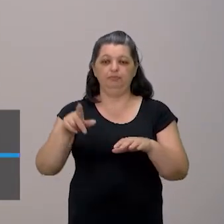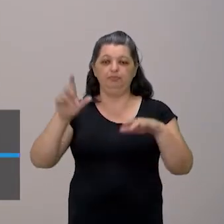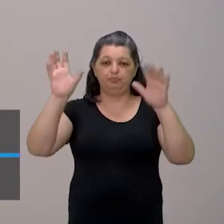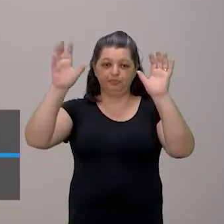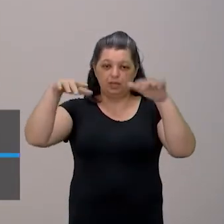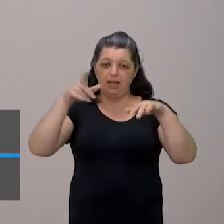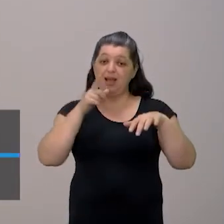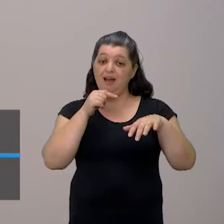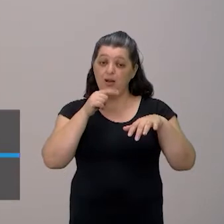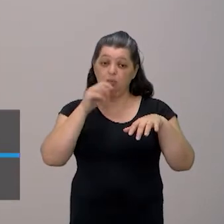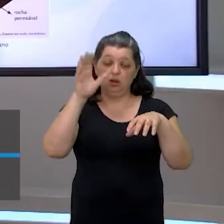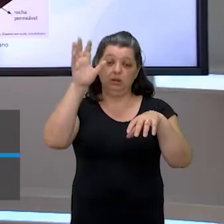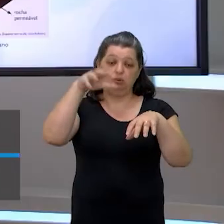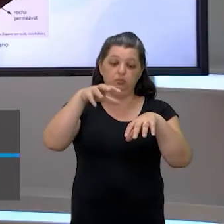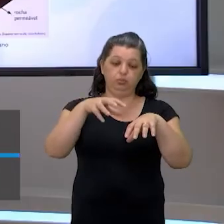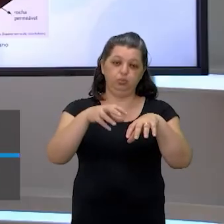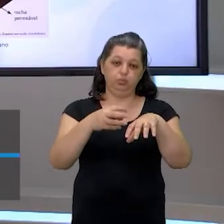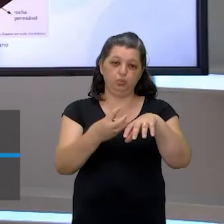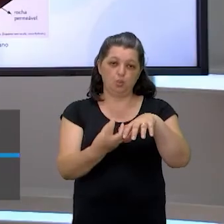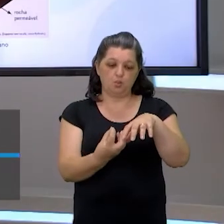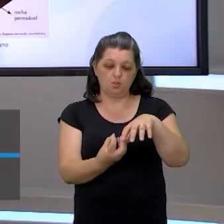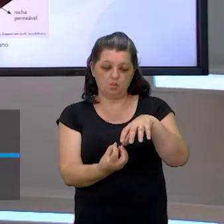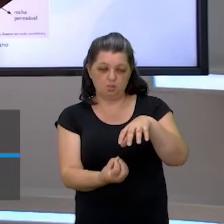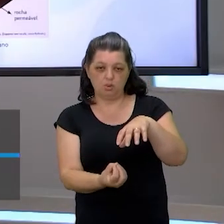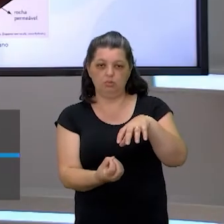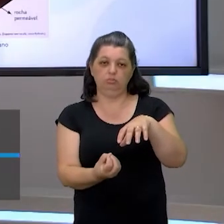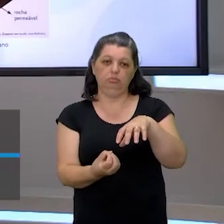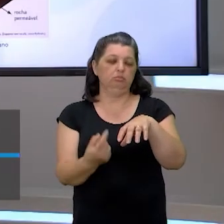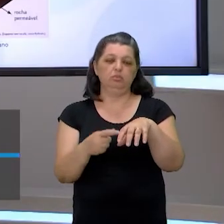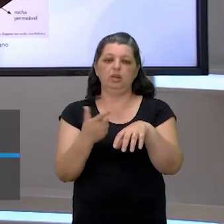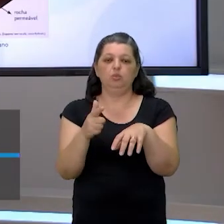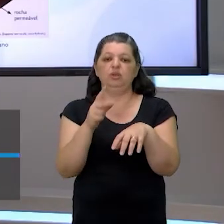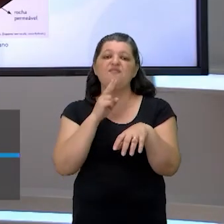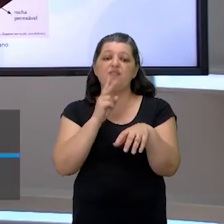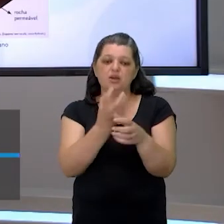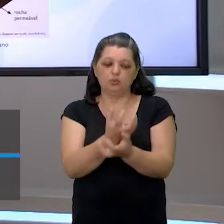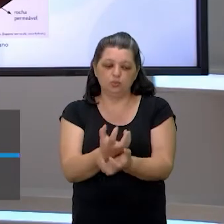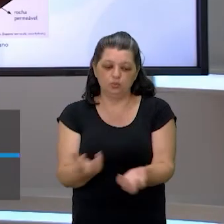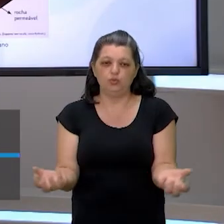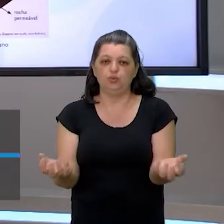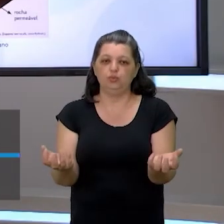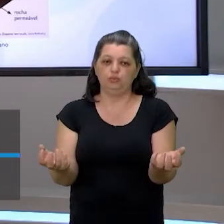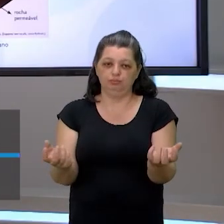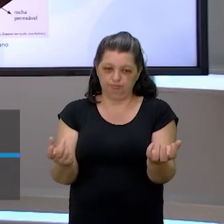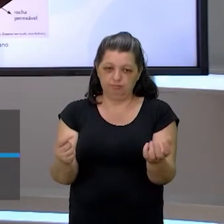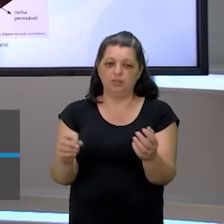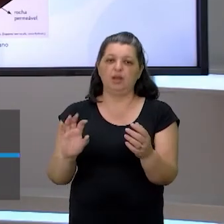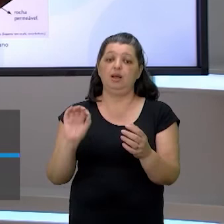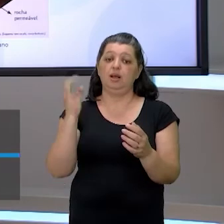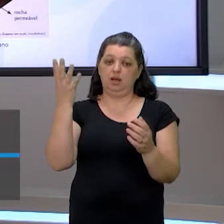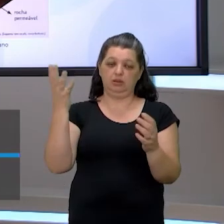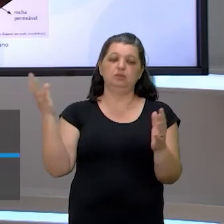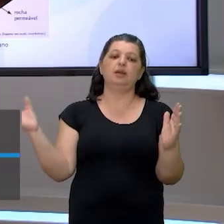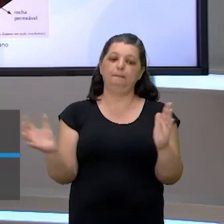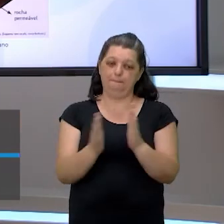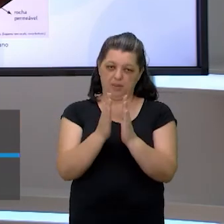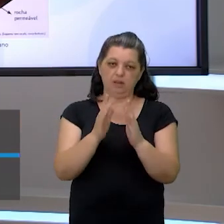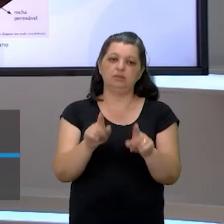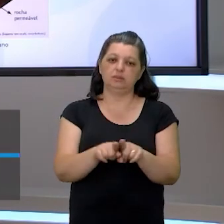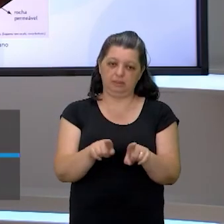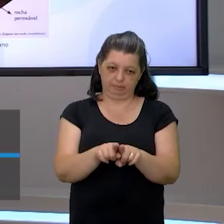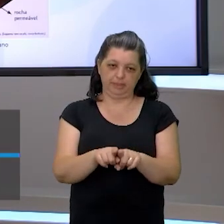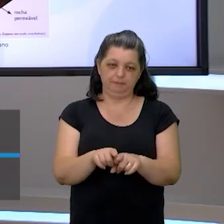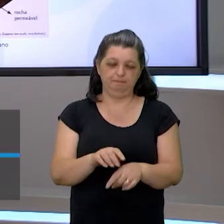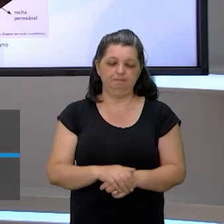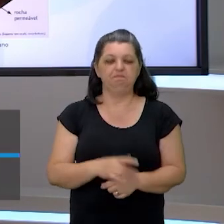Aí acontece todo esse assoreamento do solo, e aí todo esse impacto também, né? Na fauna e na flora também, né? É isso